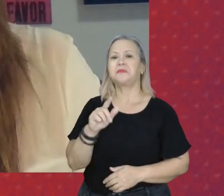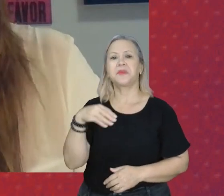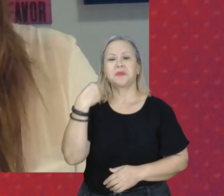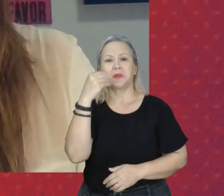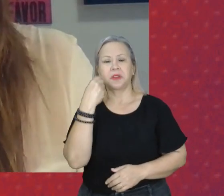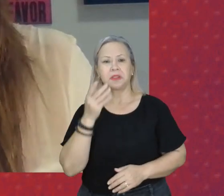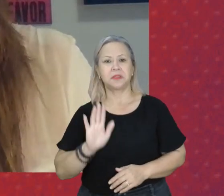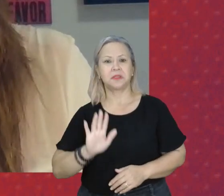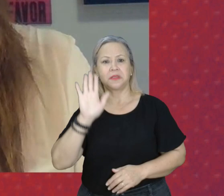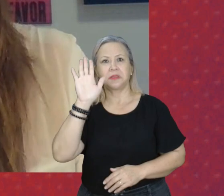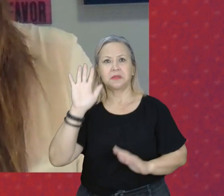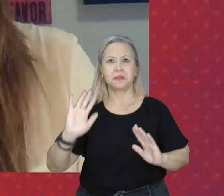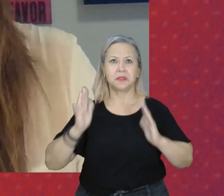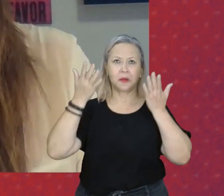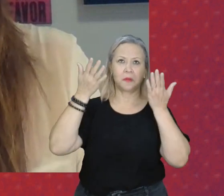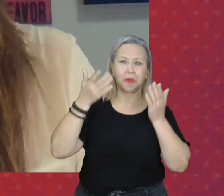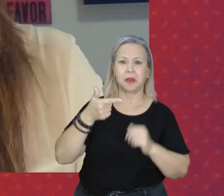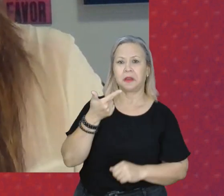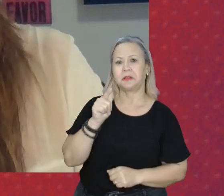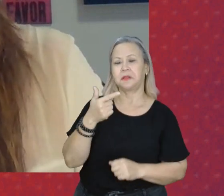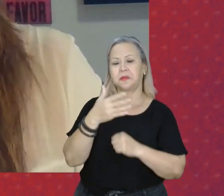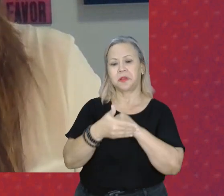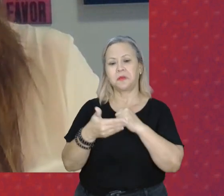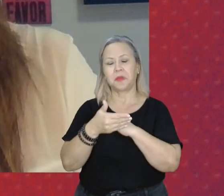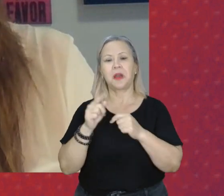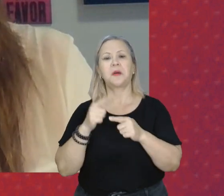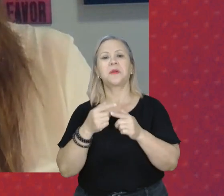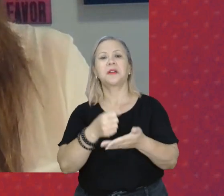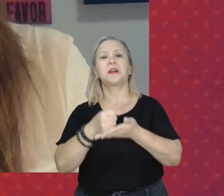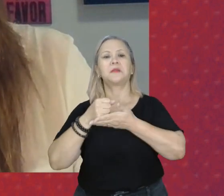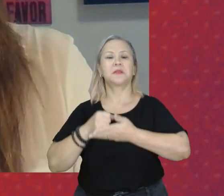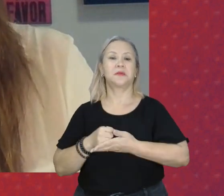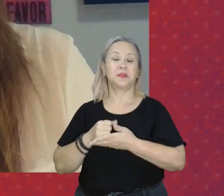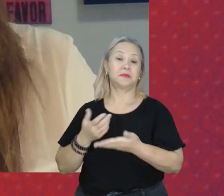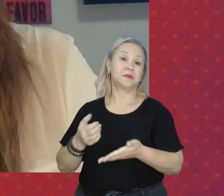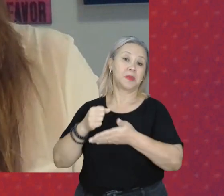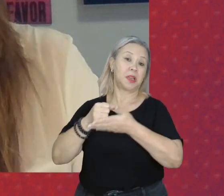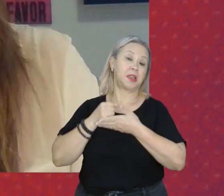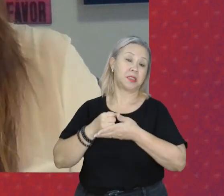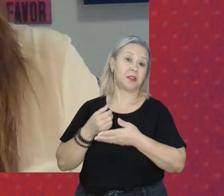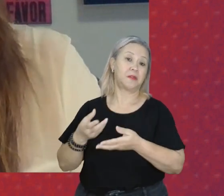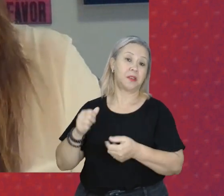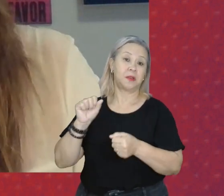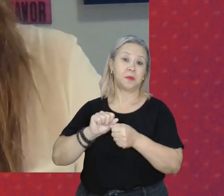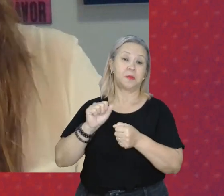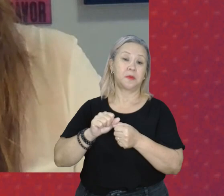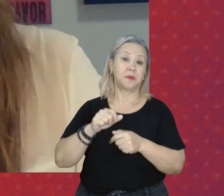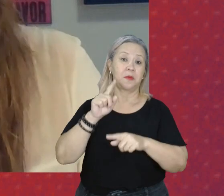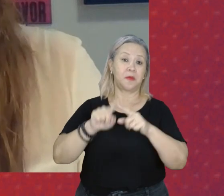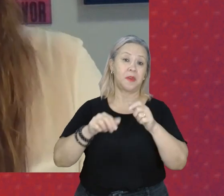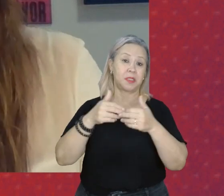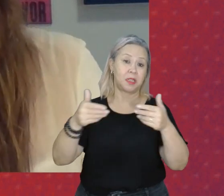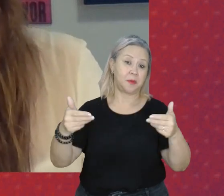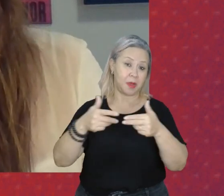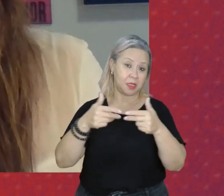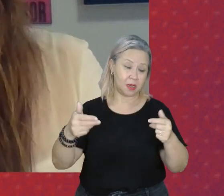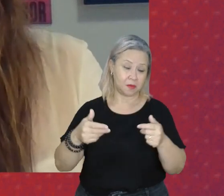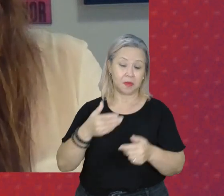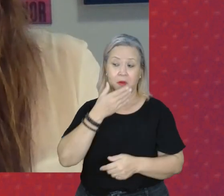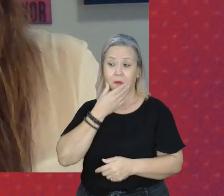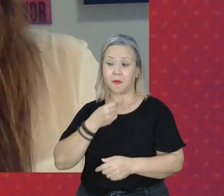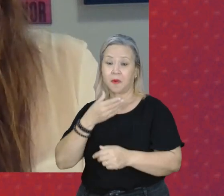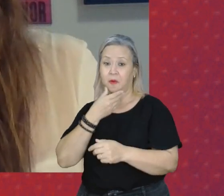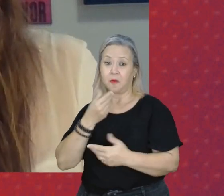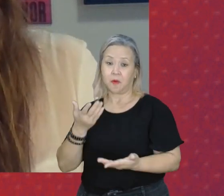né, sem tanta base, assim, para que ela vai me servir? Ela vai servir para fazer material de campanha dobradinha com o homem que é realmente o